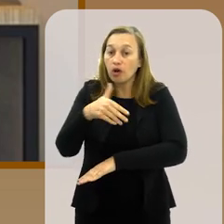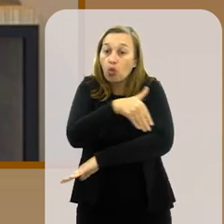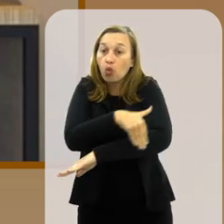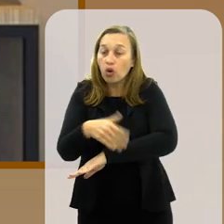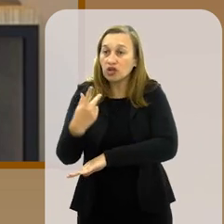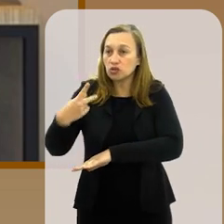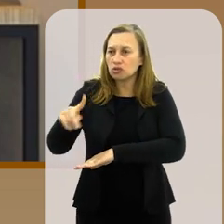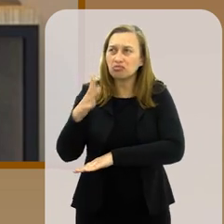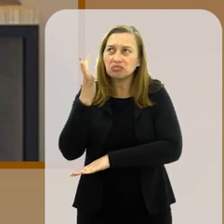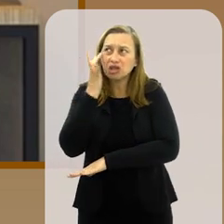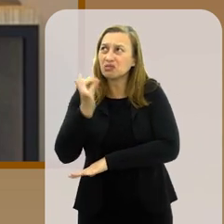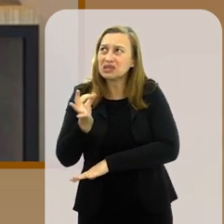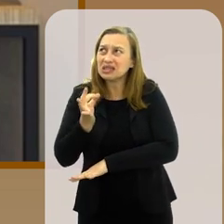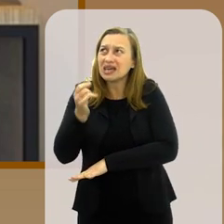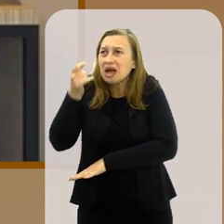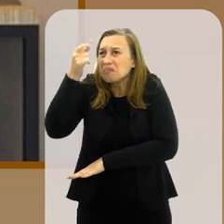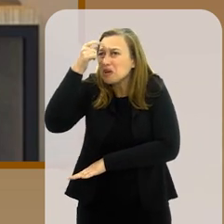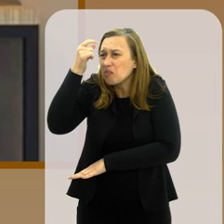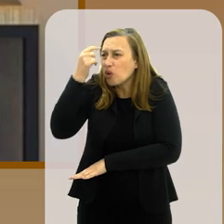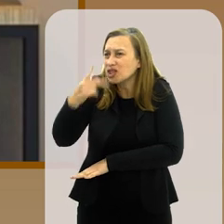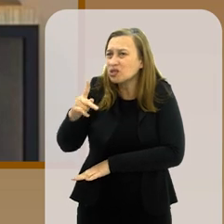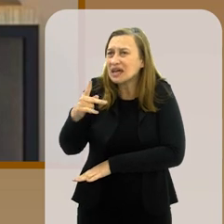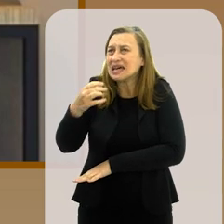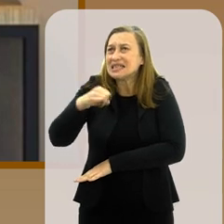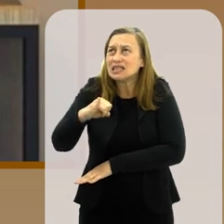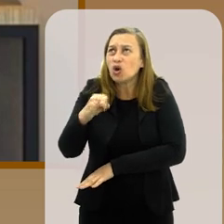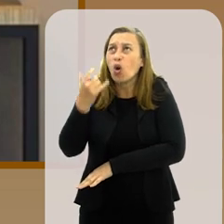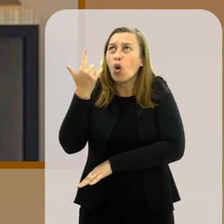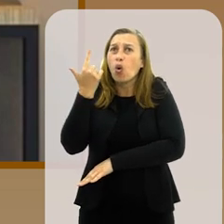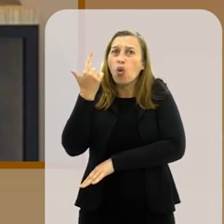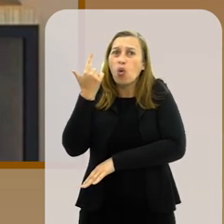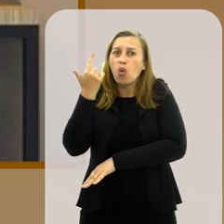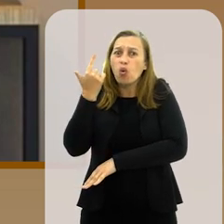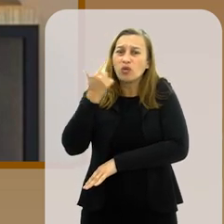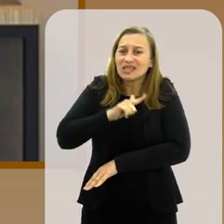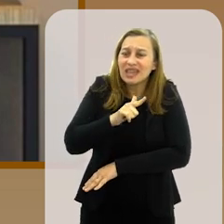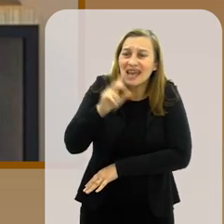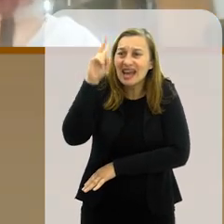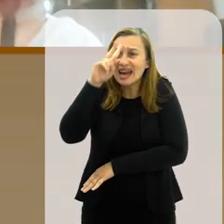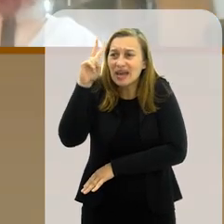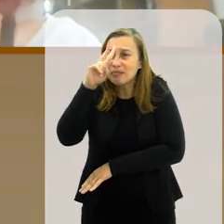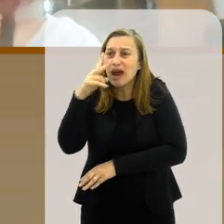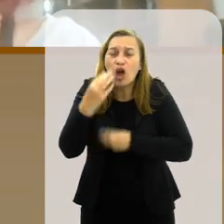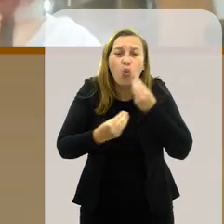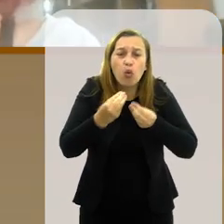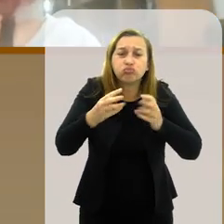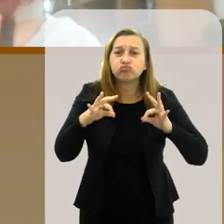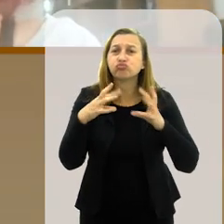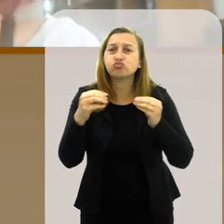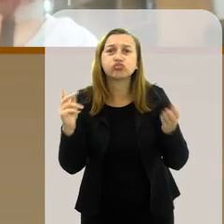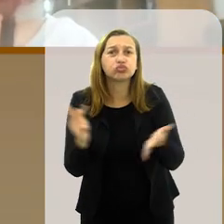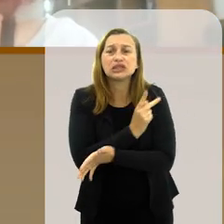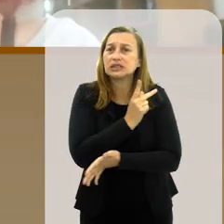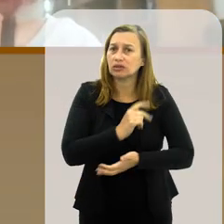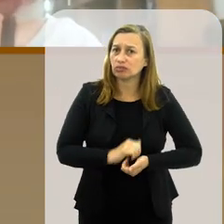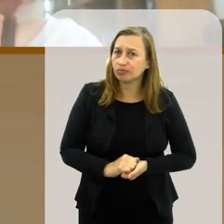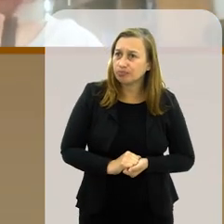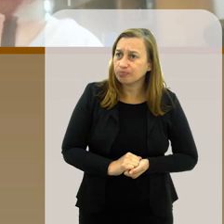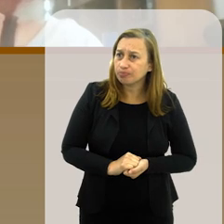desse dia, se você consegue. Se lembrar e contar para a gente exatamente como tudo